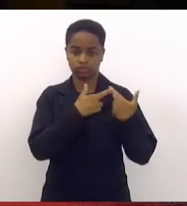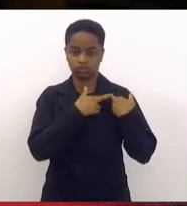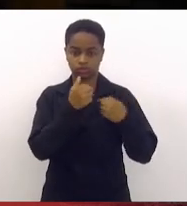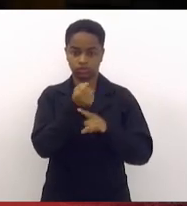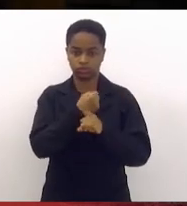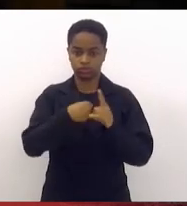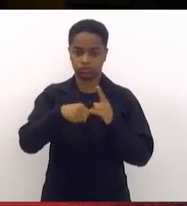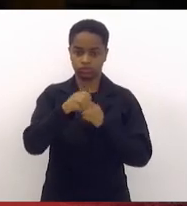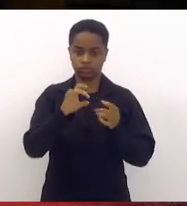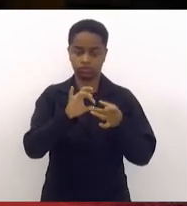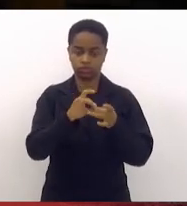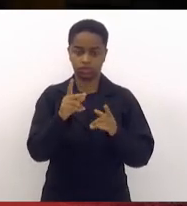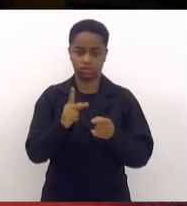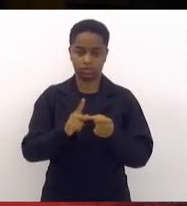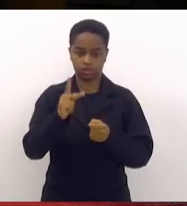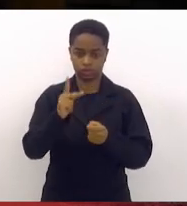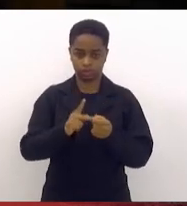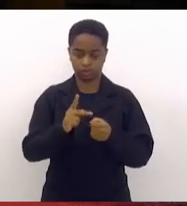social da